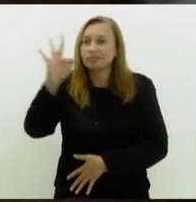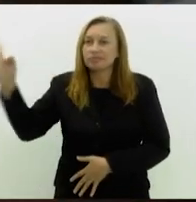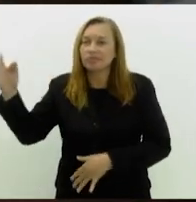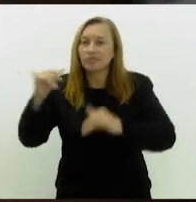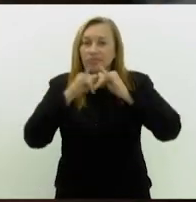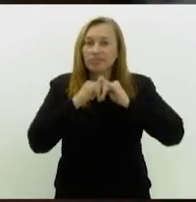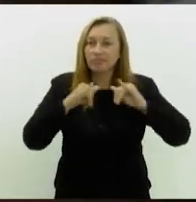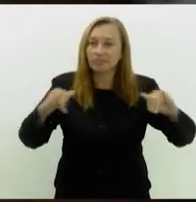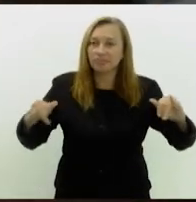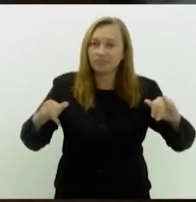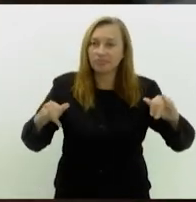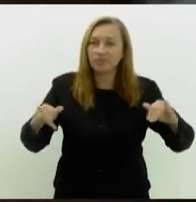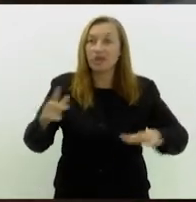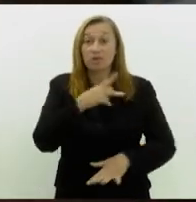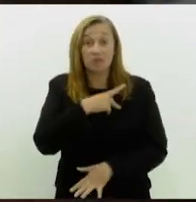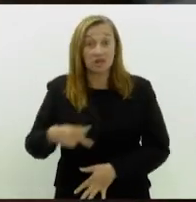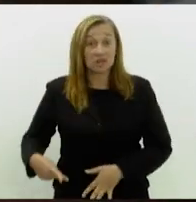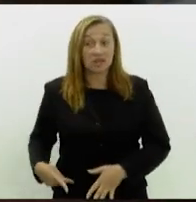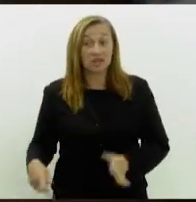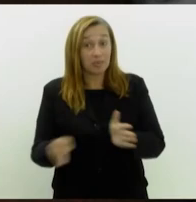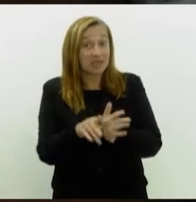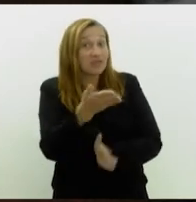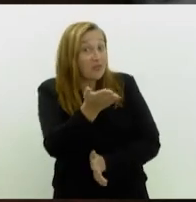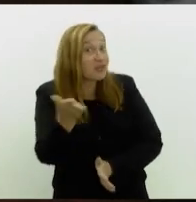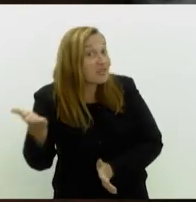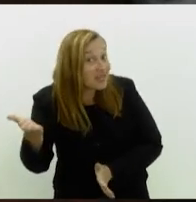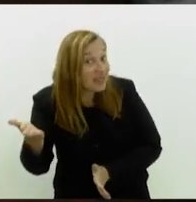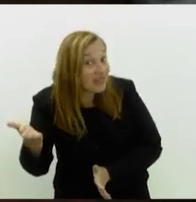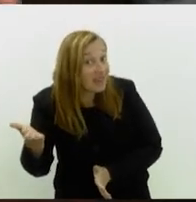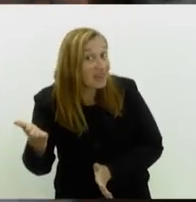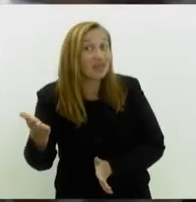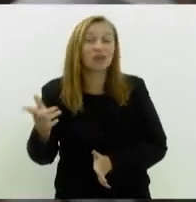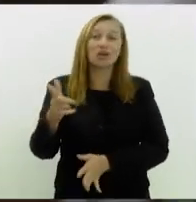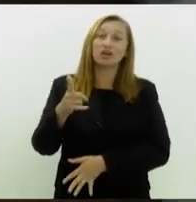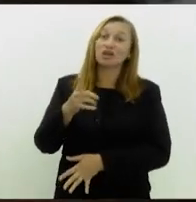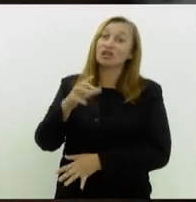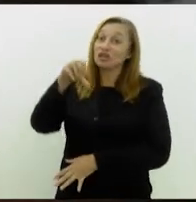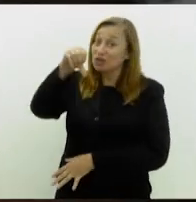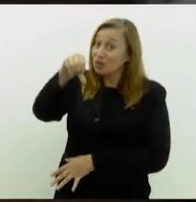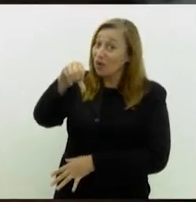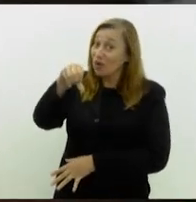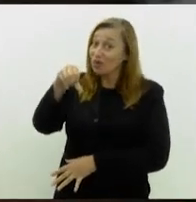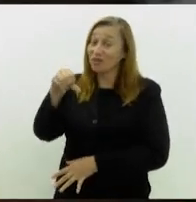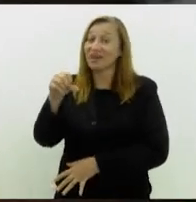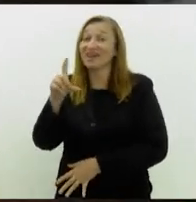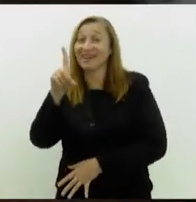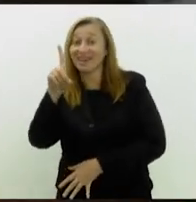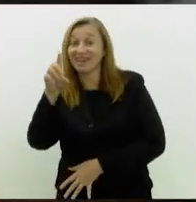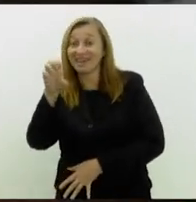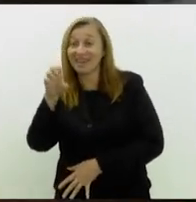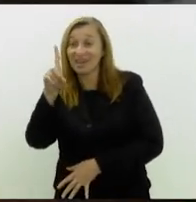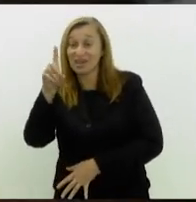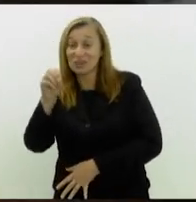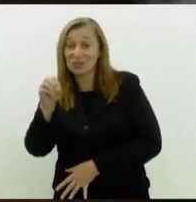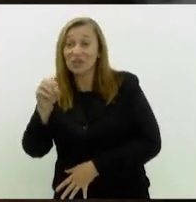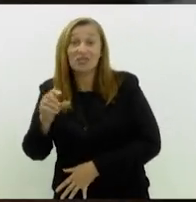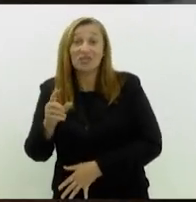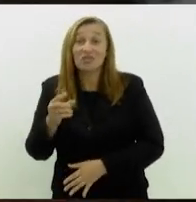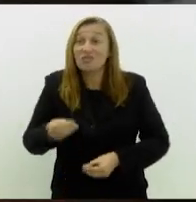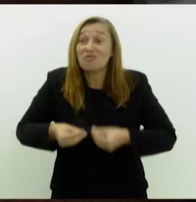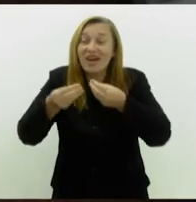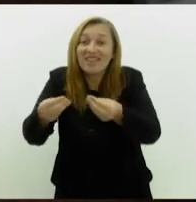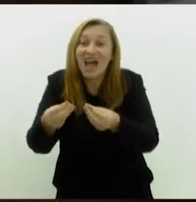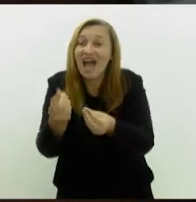anunciar o presidente de vocês o presidente nove dedos acabou de anunciar que não vai dar um